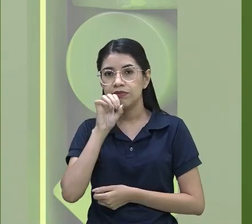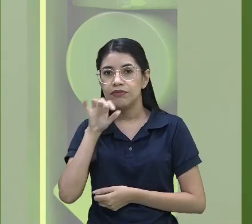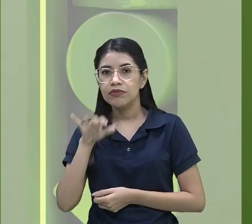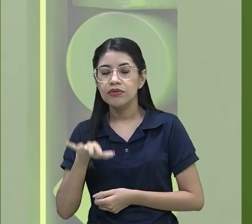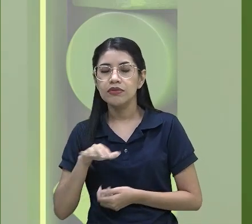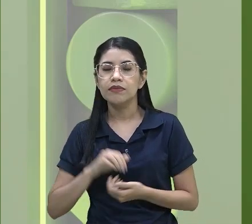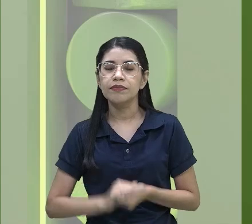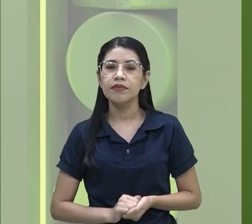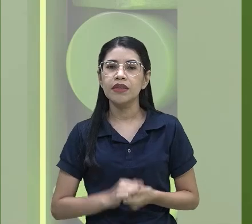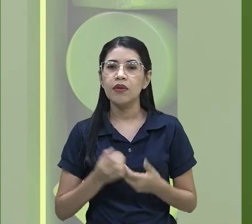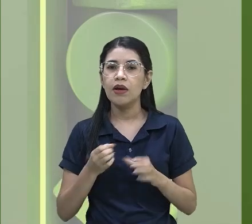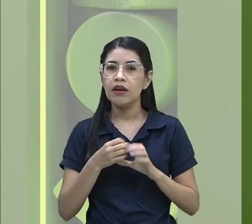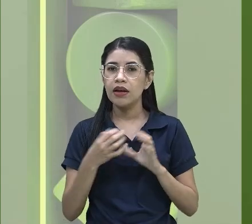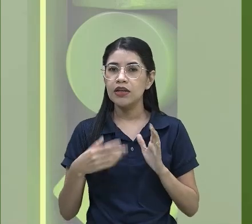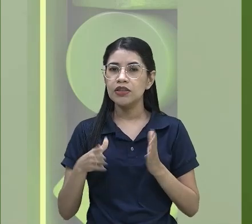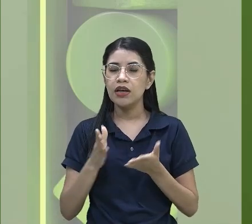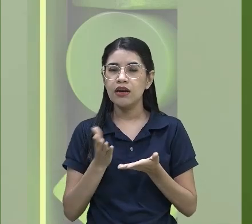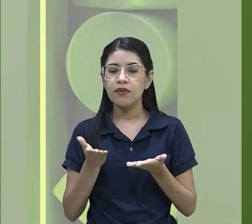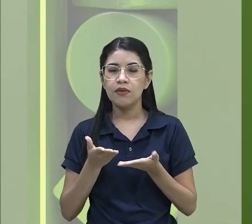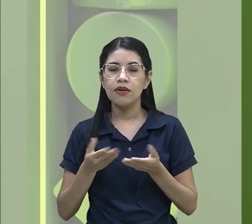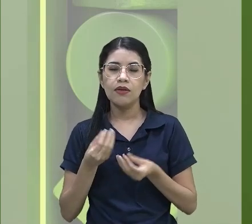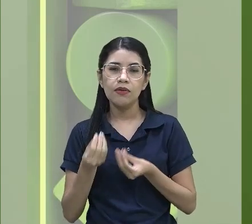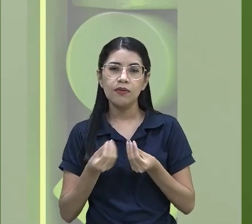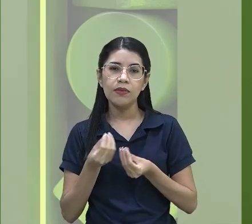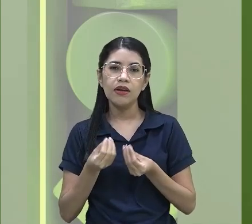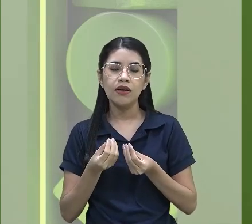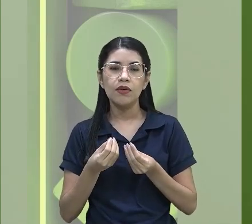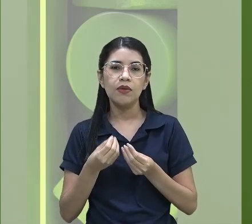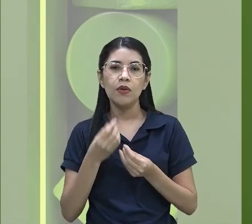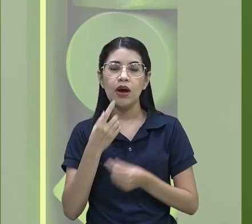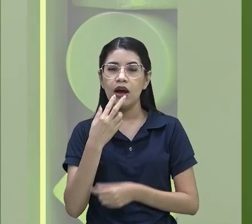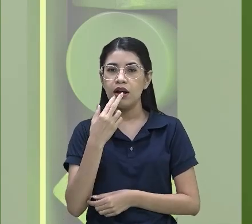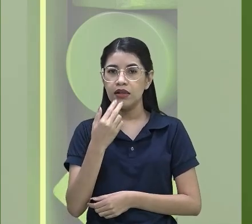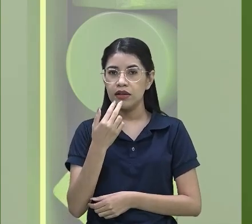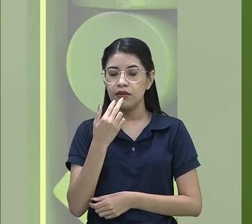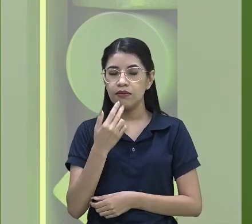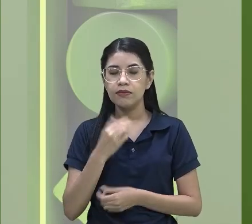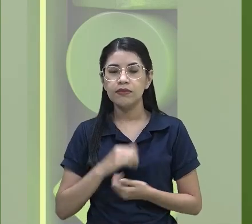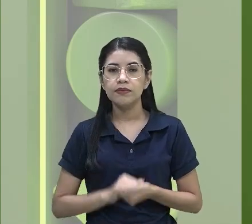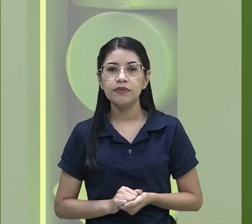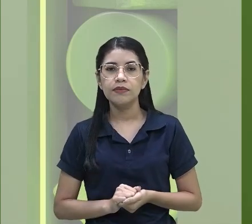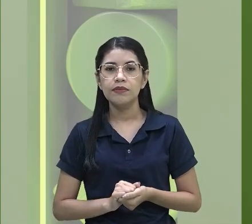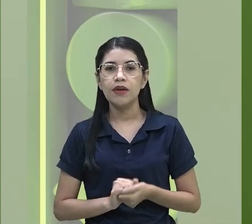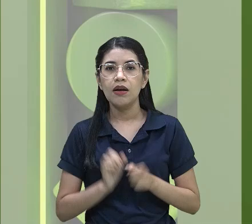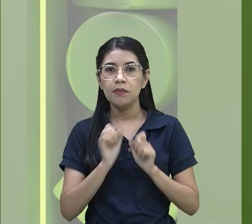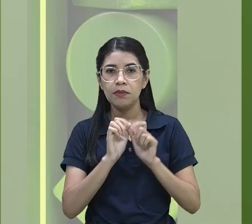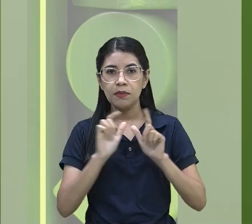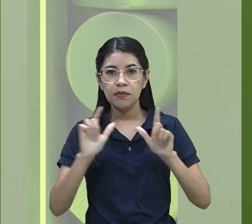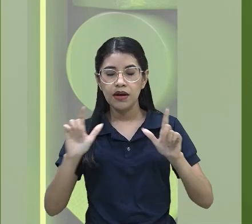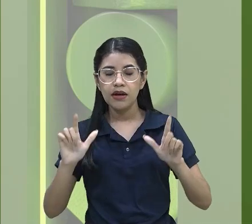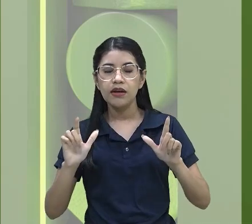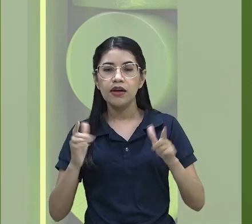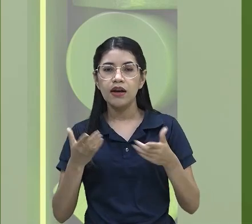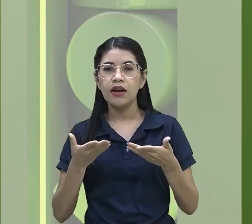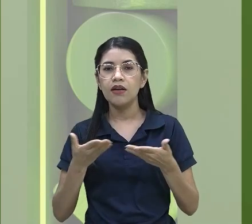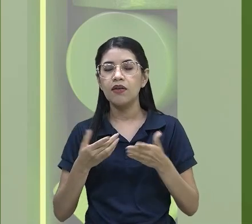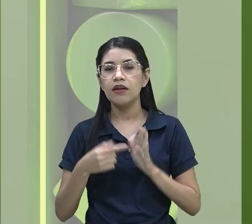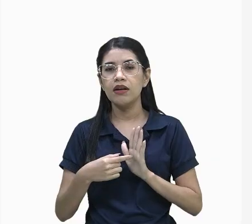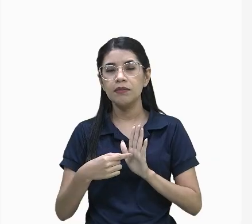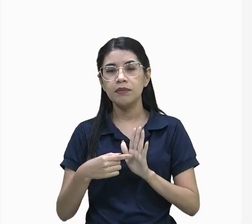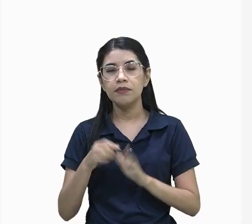ou menos a característica anatômica deste órgão sensorial, né, da língua, ampliando aquela imagem que a gente acabou de ver aí.